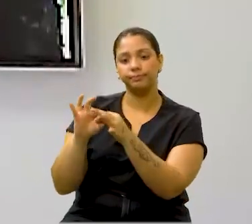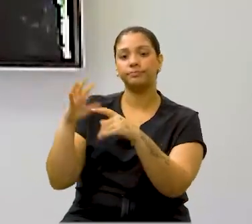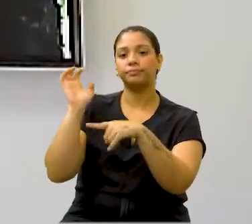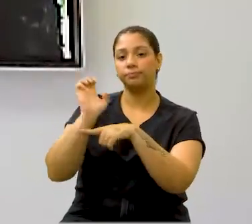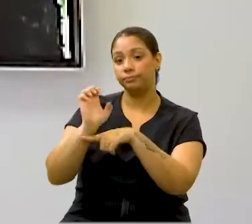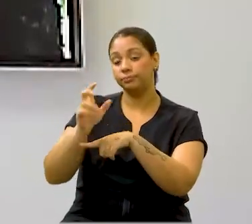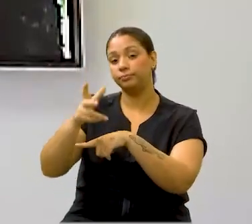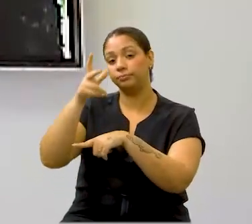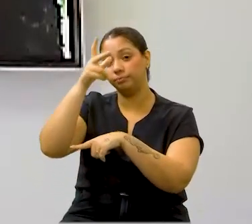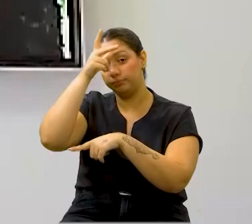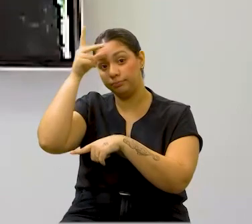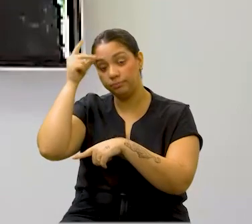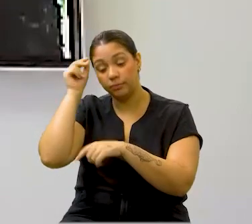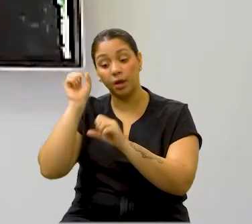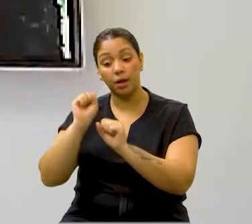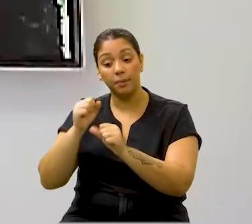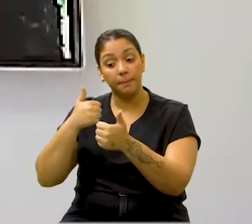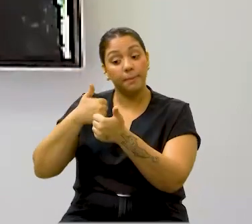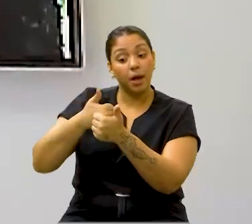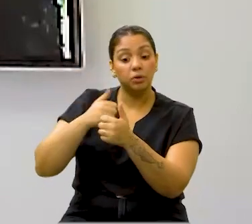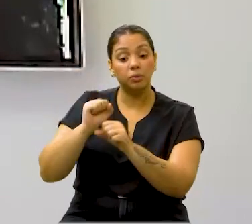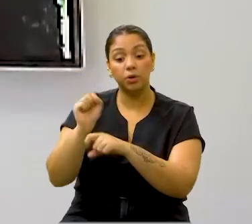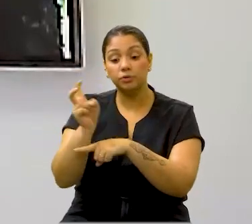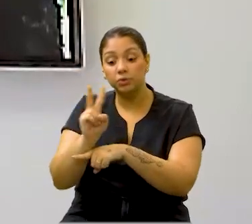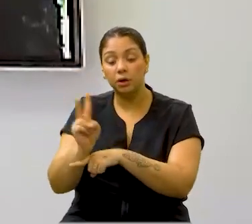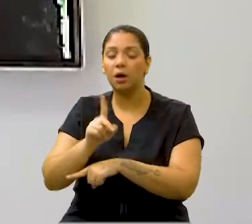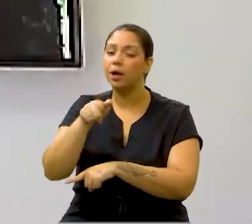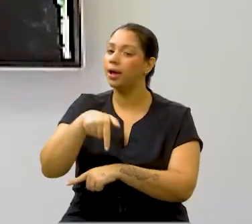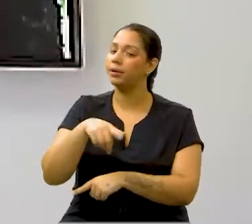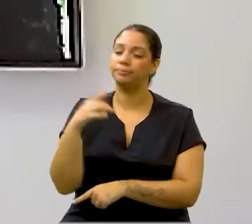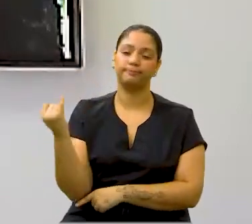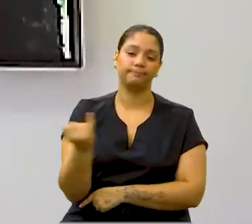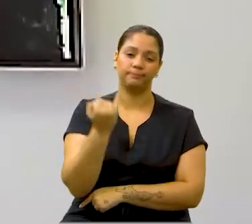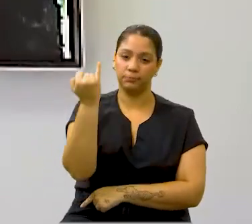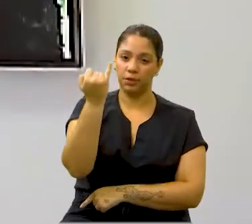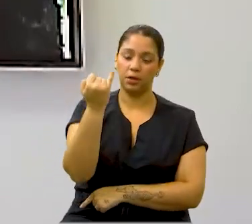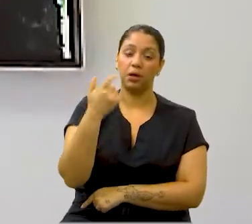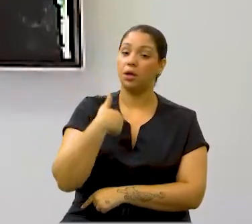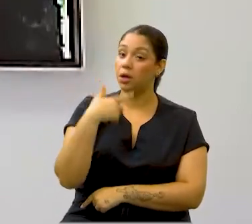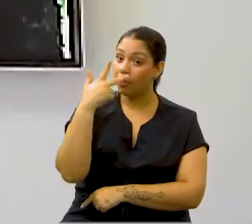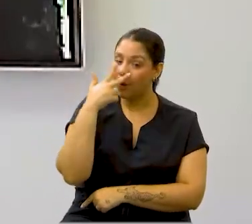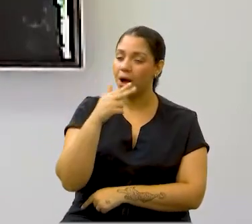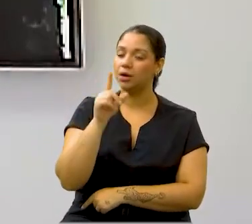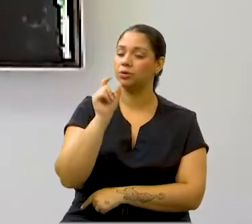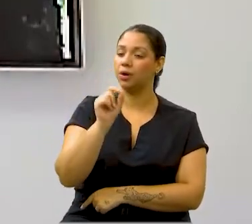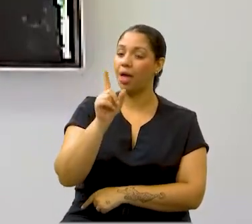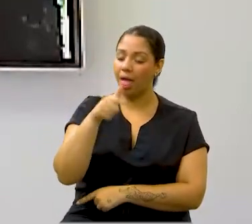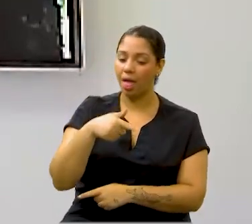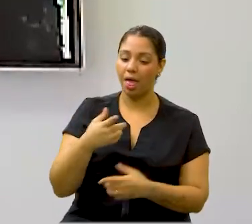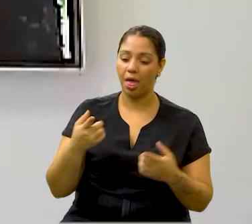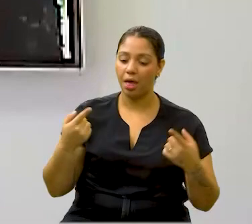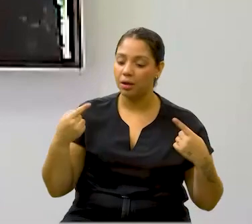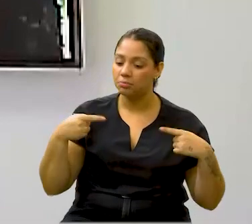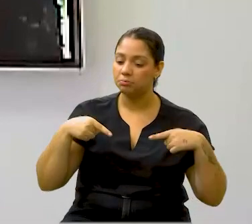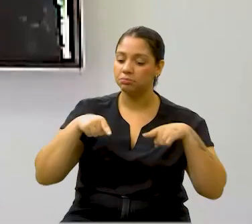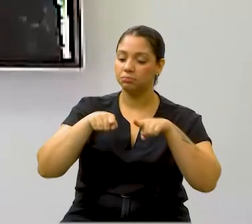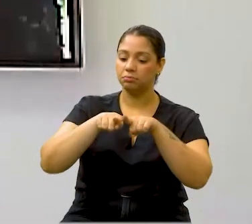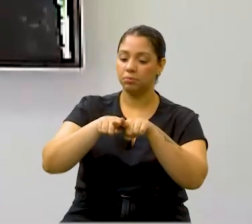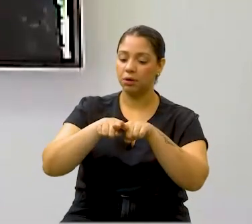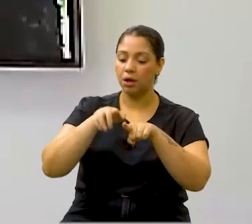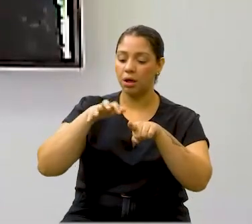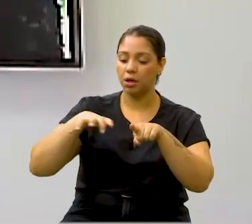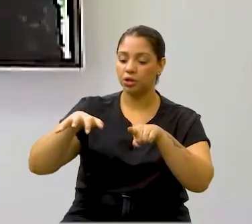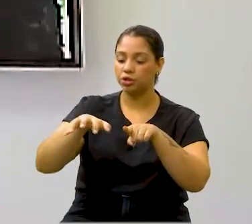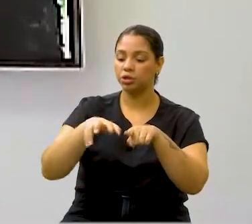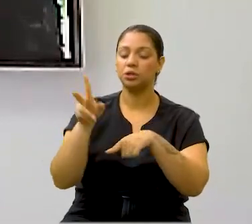mais próximos ali e que podem, de fato, fiscalizar. Então, isso é essencial. né? Eu acho que o aparelhamento ali